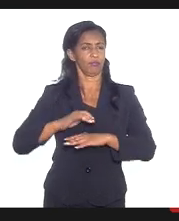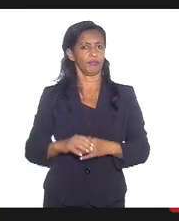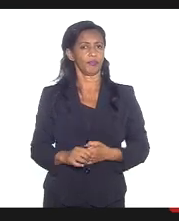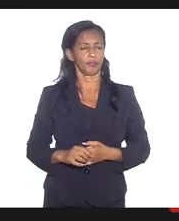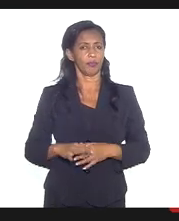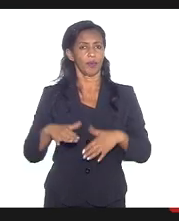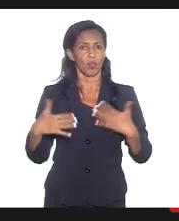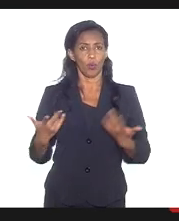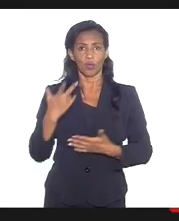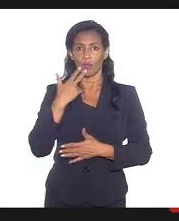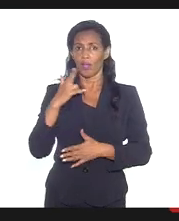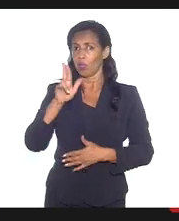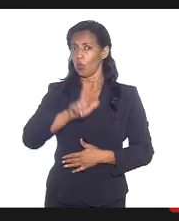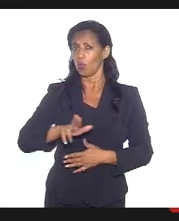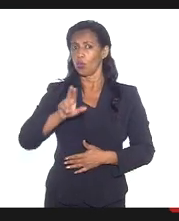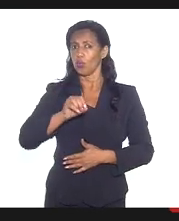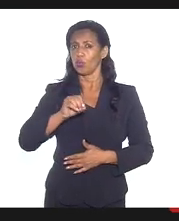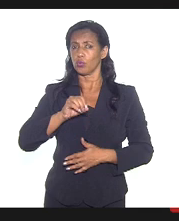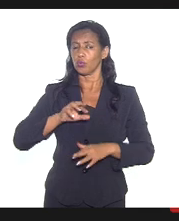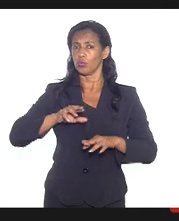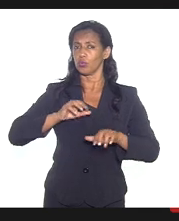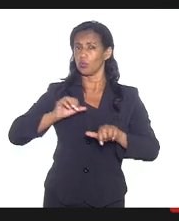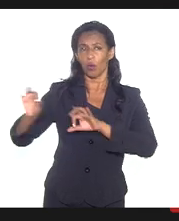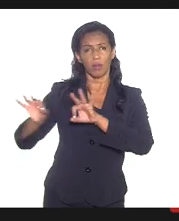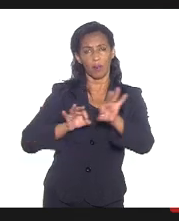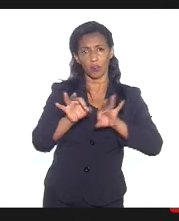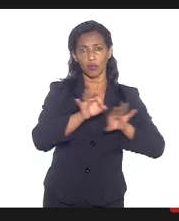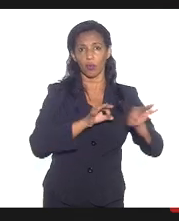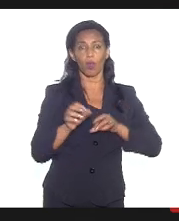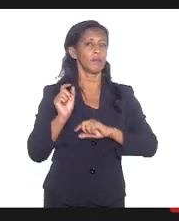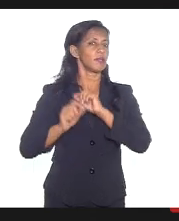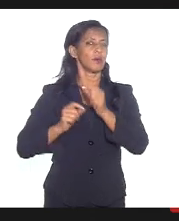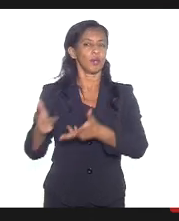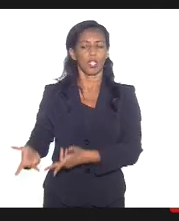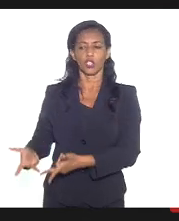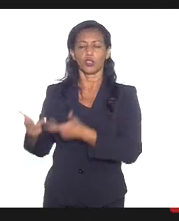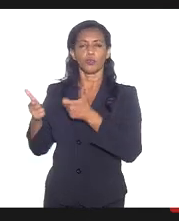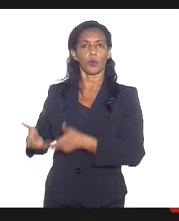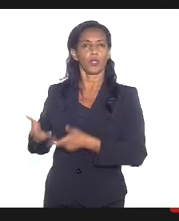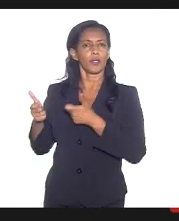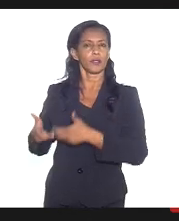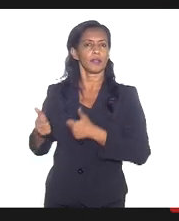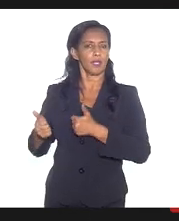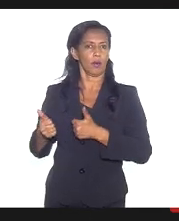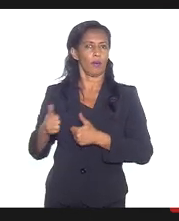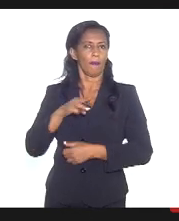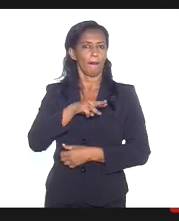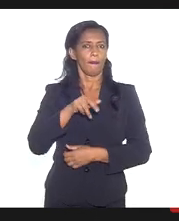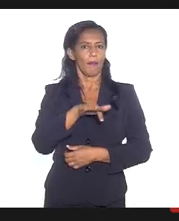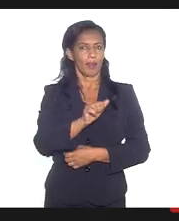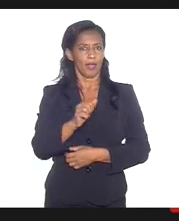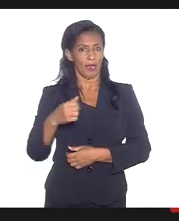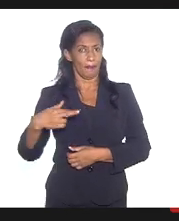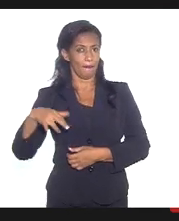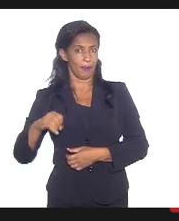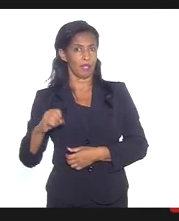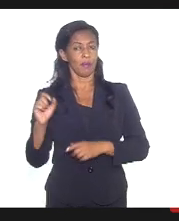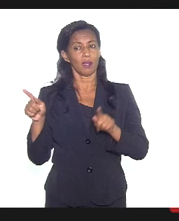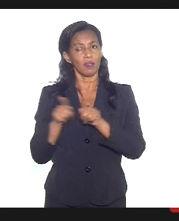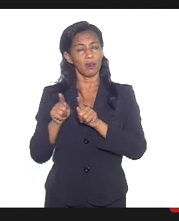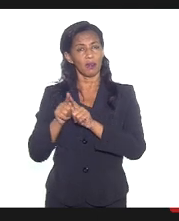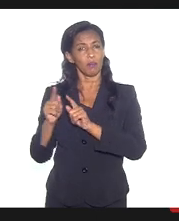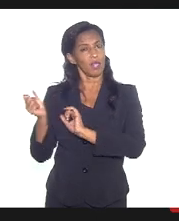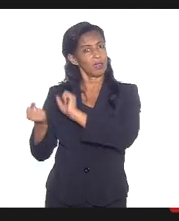aí, quando a gente fala uso de todas as formas, é como a Bia falou, é explorações, matérias-primas, e também que as indústrias, aí, de alguma forma,